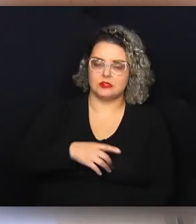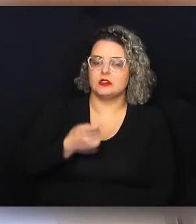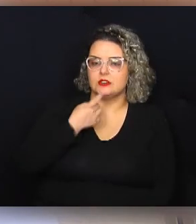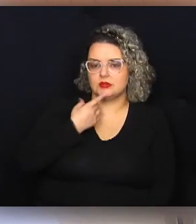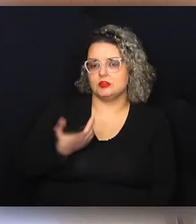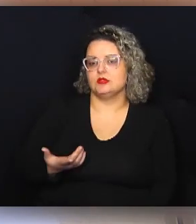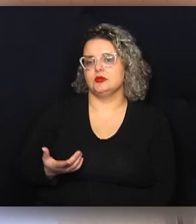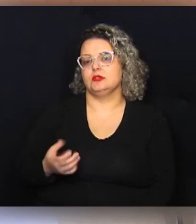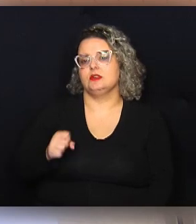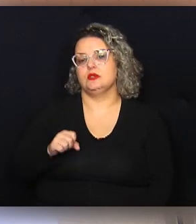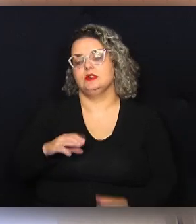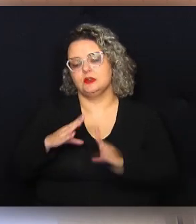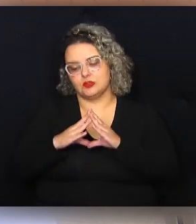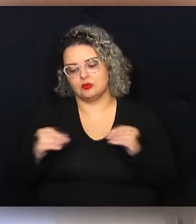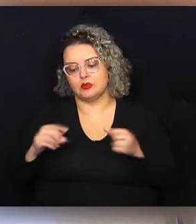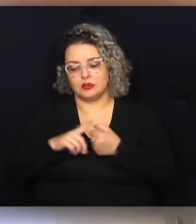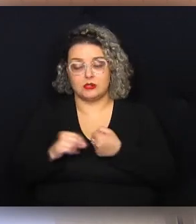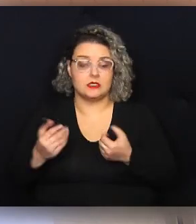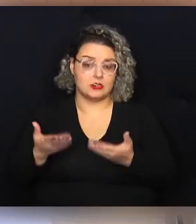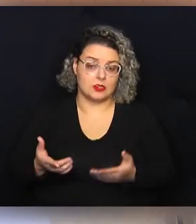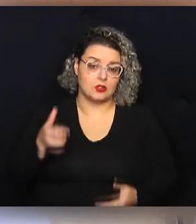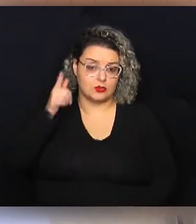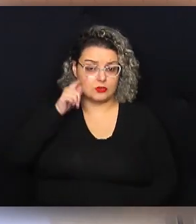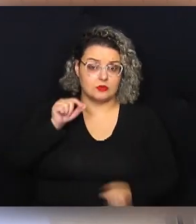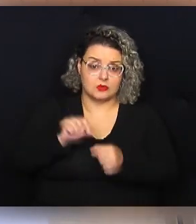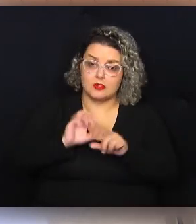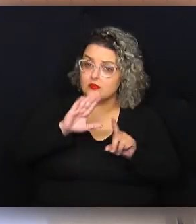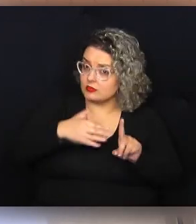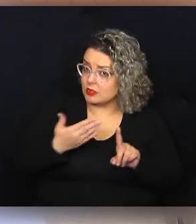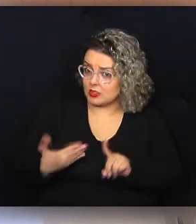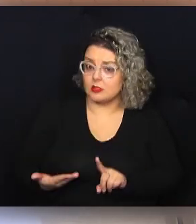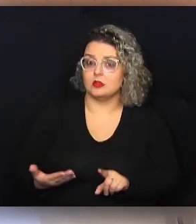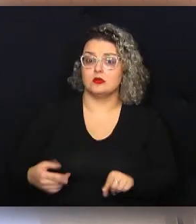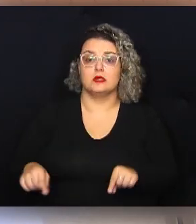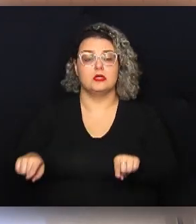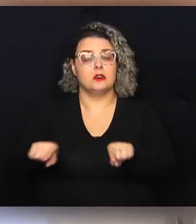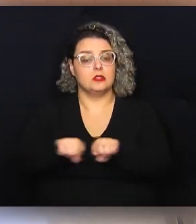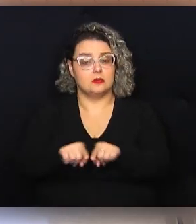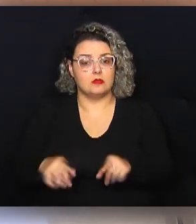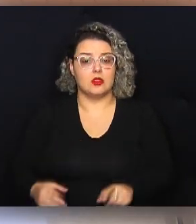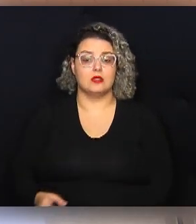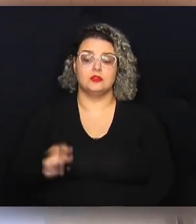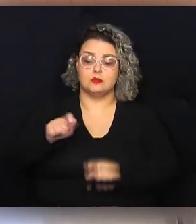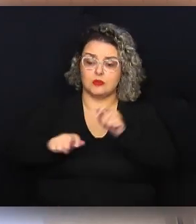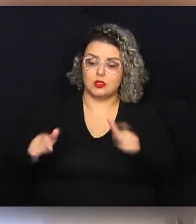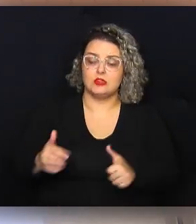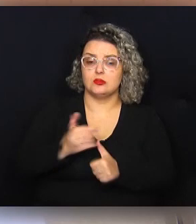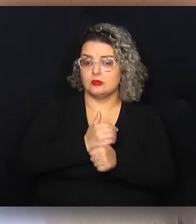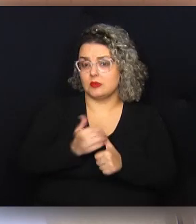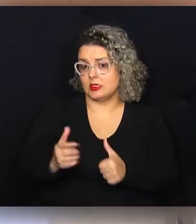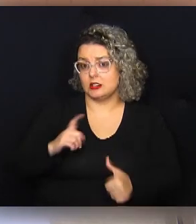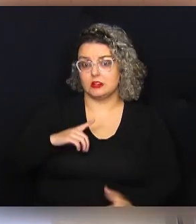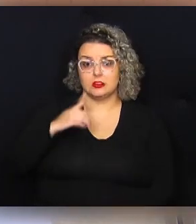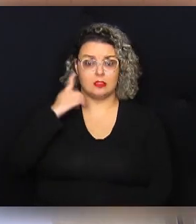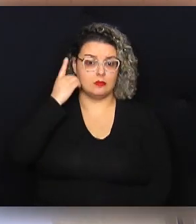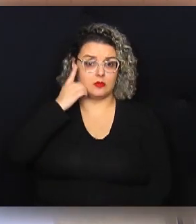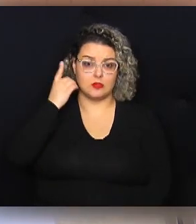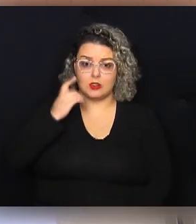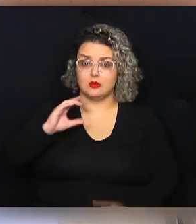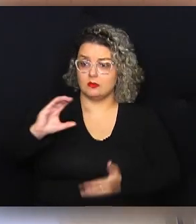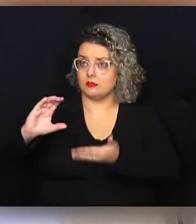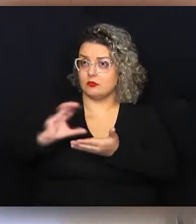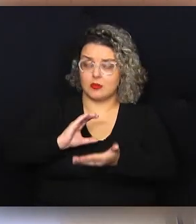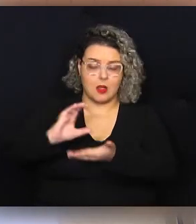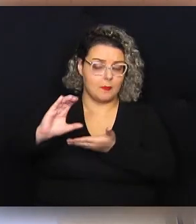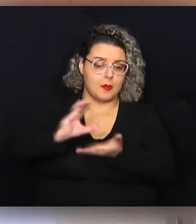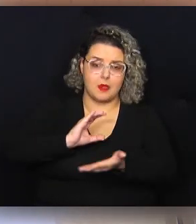e através dessa supressão nós conseguiremos fazer as homenagens inclusive até de pessoas com mandato nós temos deputados